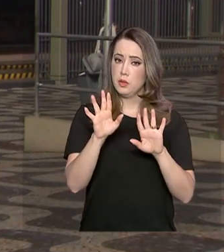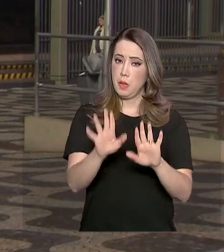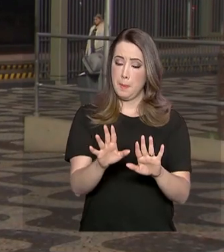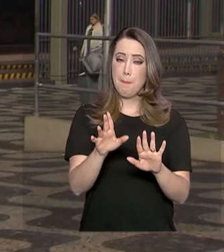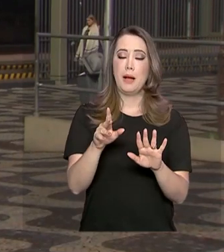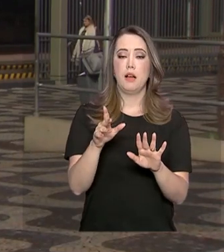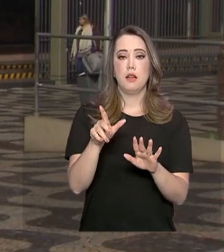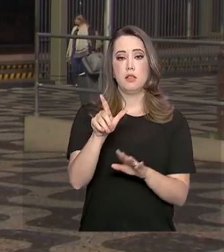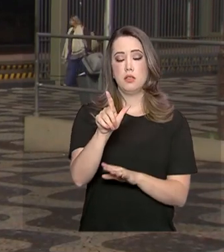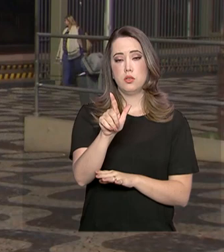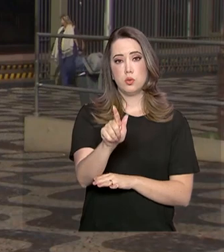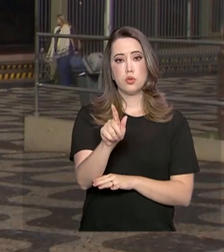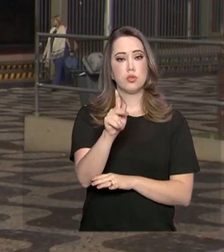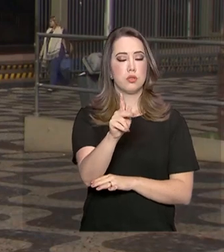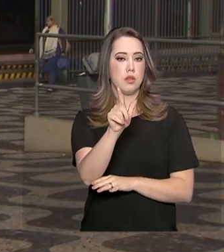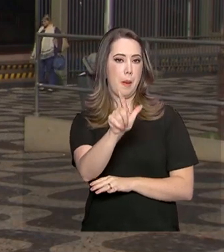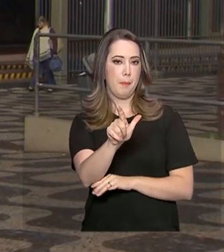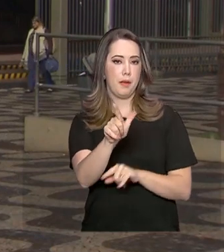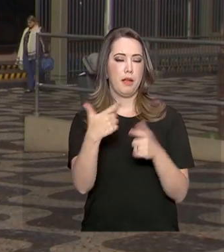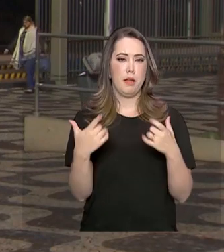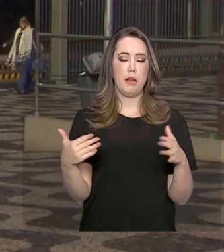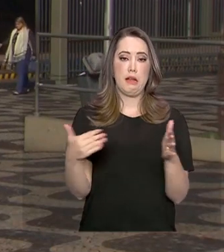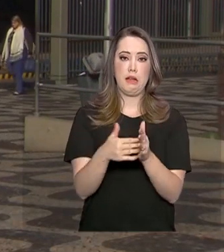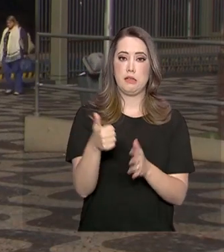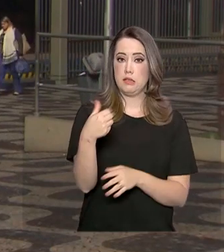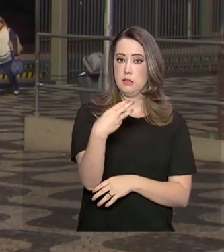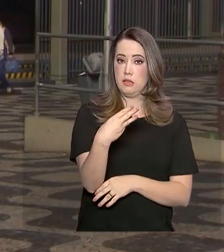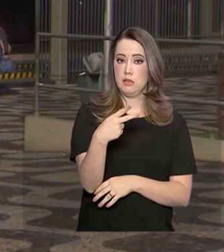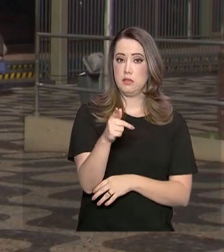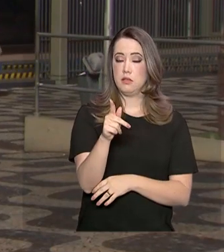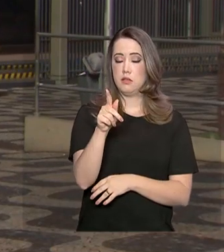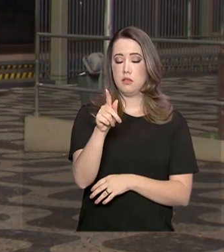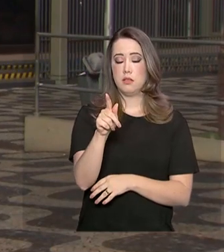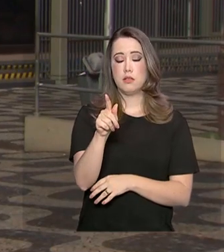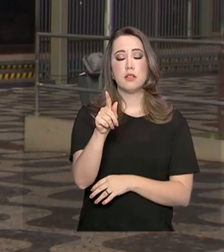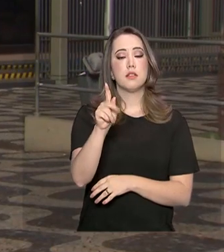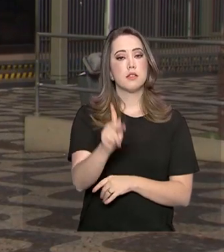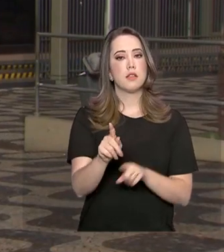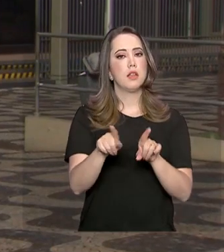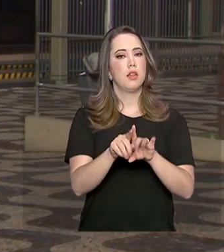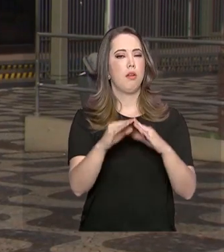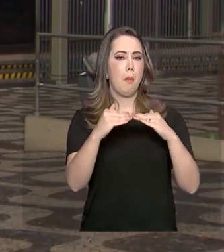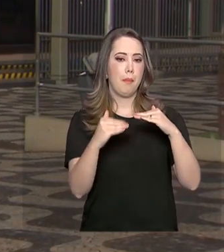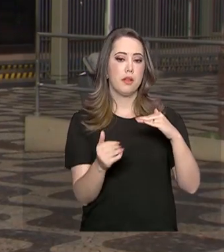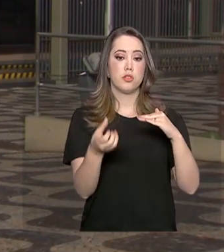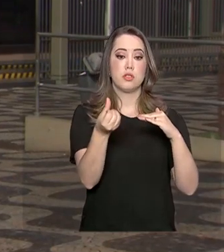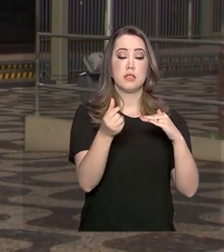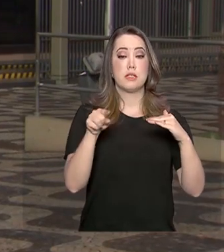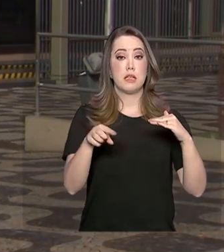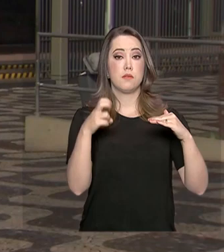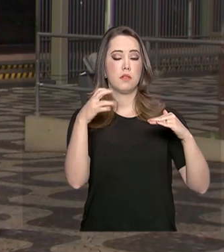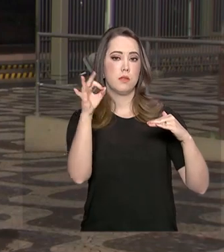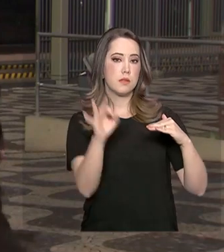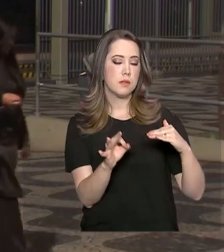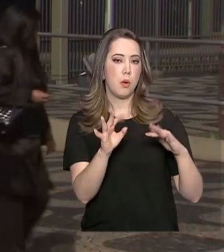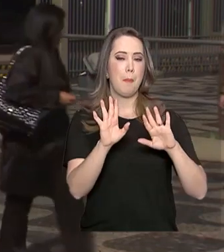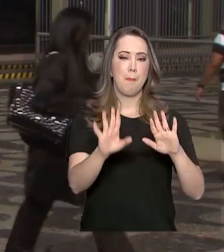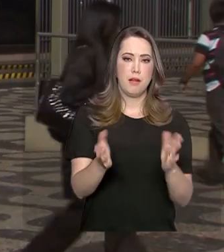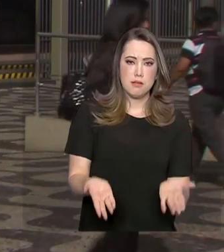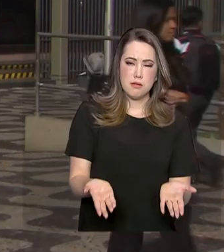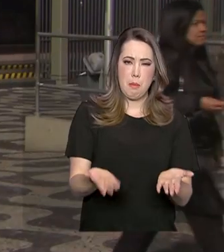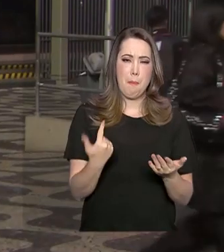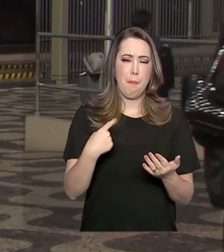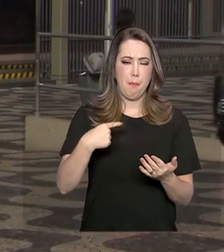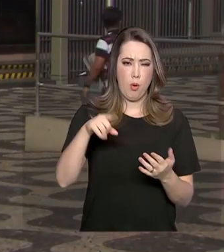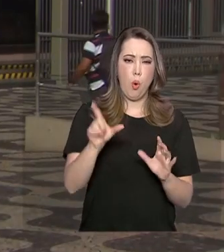o GLP residencial de embalagens até 13 kg deve ficar de 6,5 a 12% mais barato. Já os botijões acima dos 13